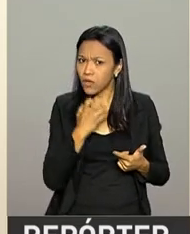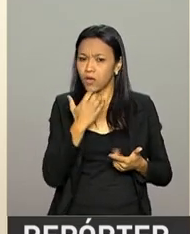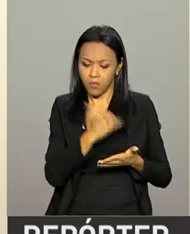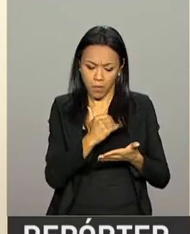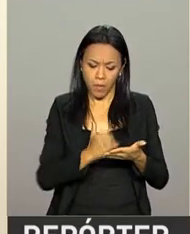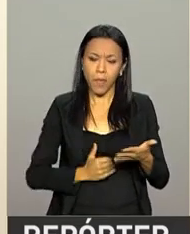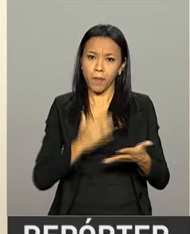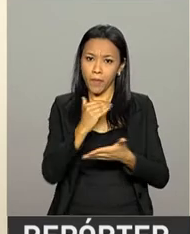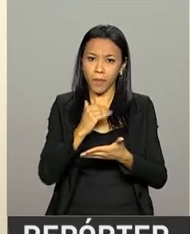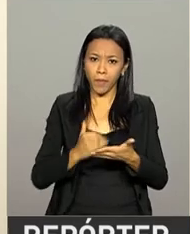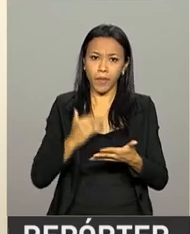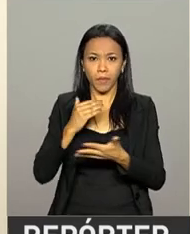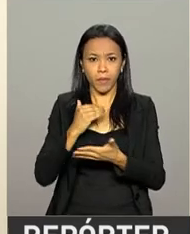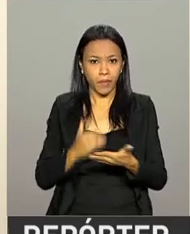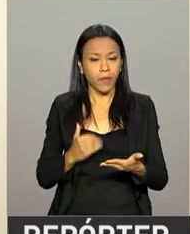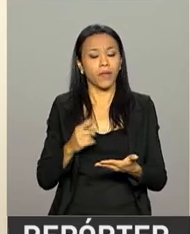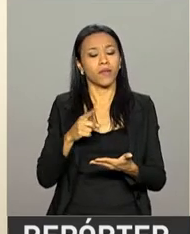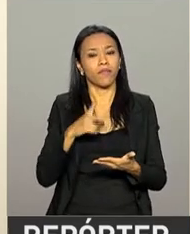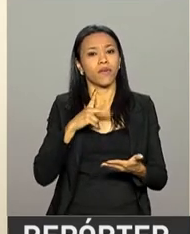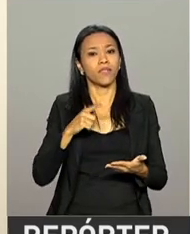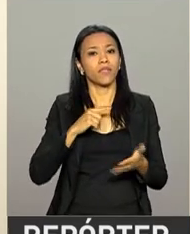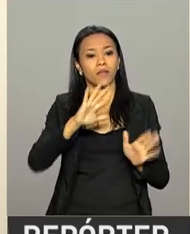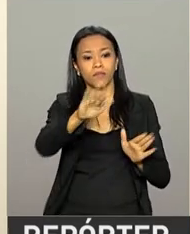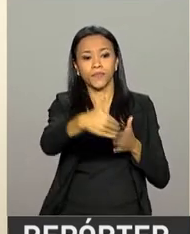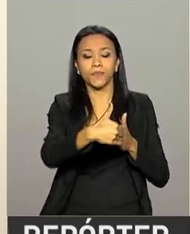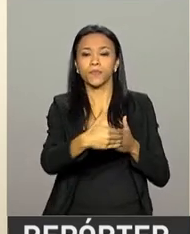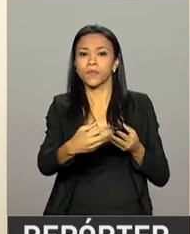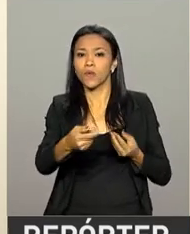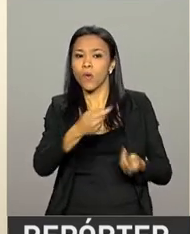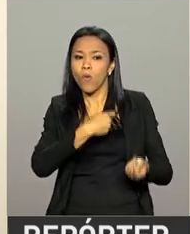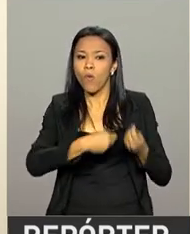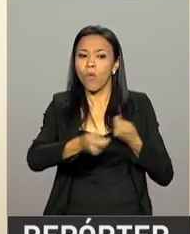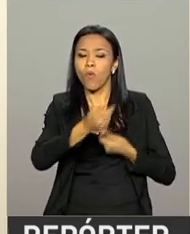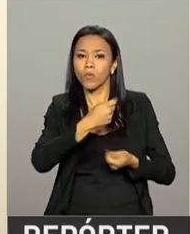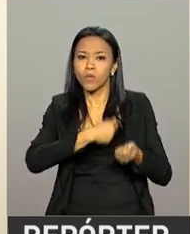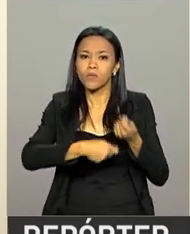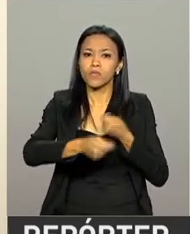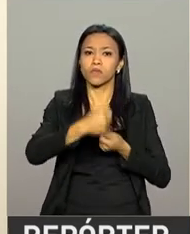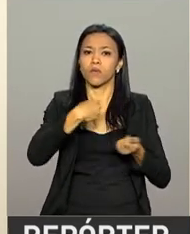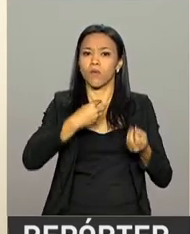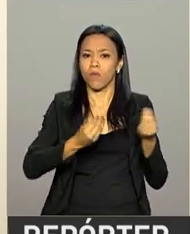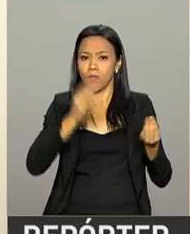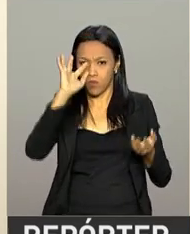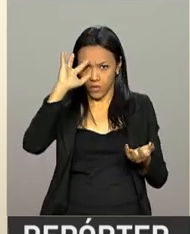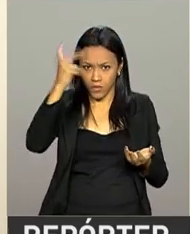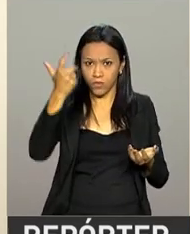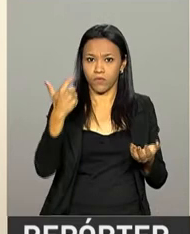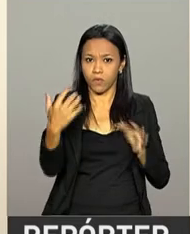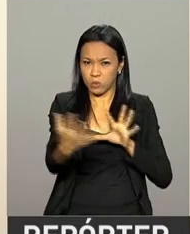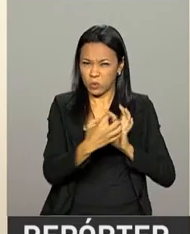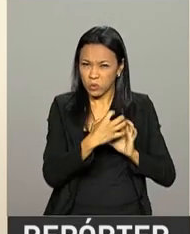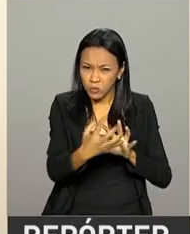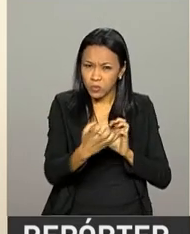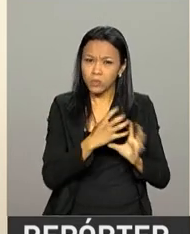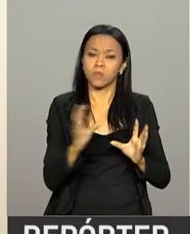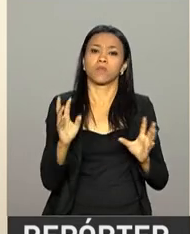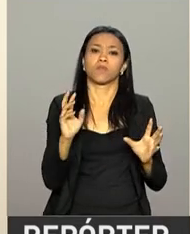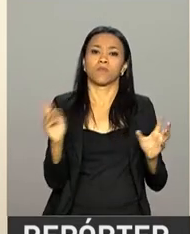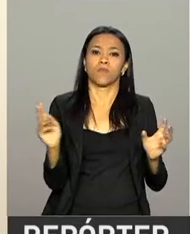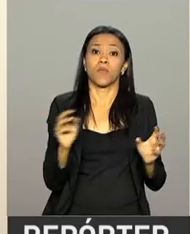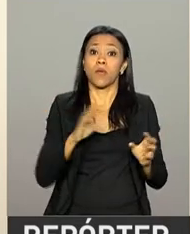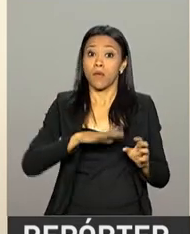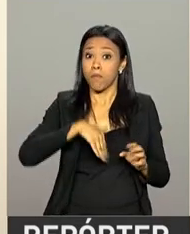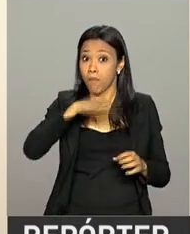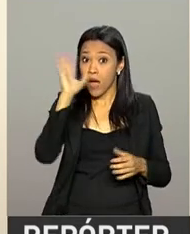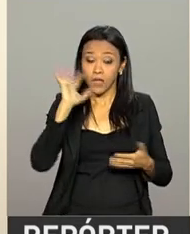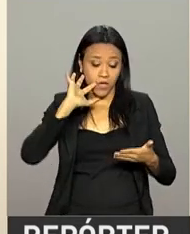de um instrumento de mediação de conflitos que a ANS já possui há alguns anos. Quanto maior a resolução